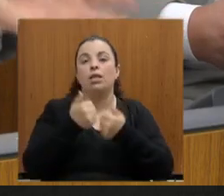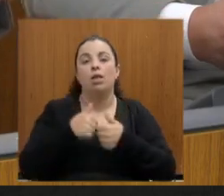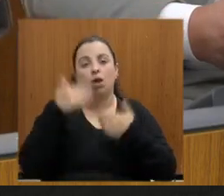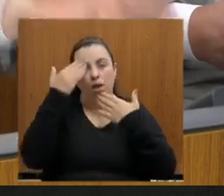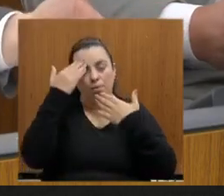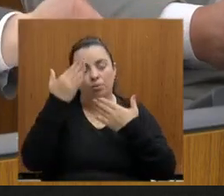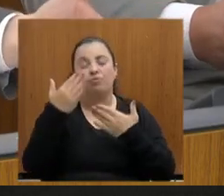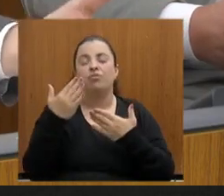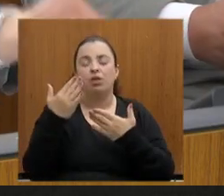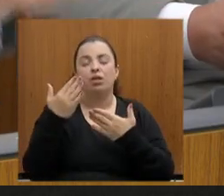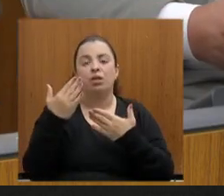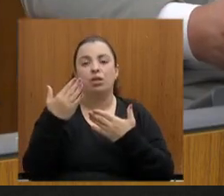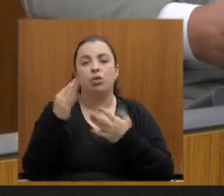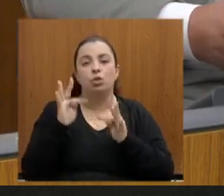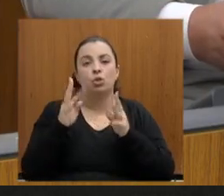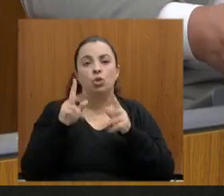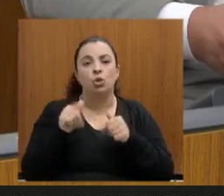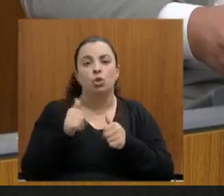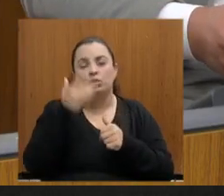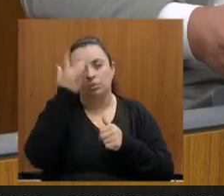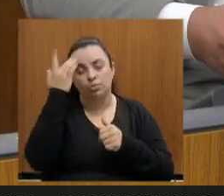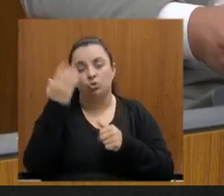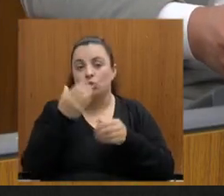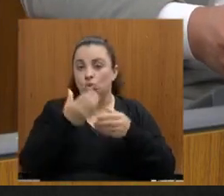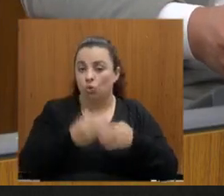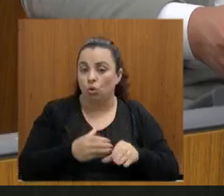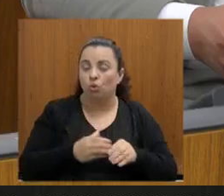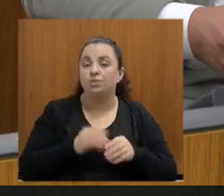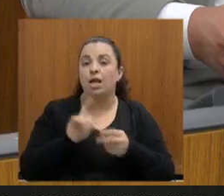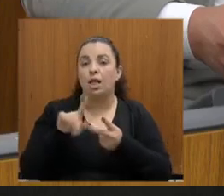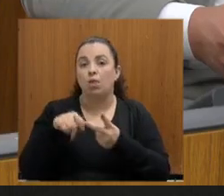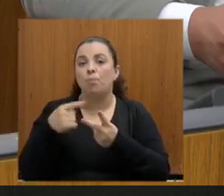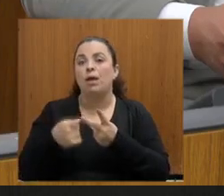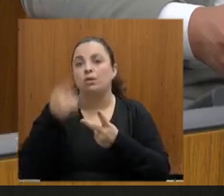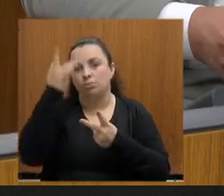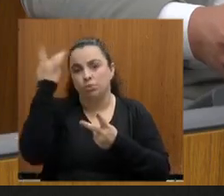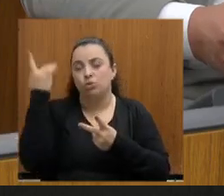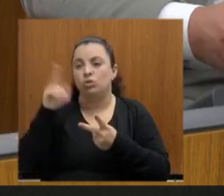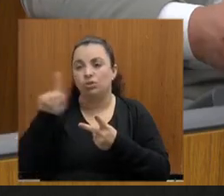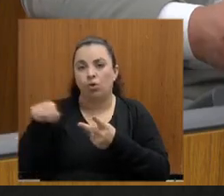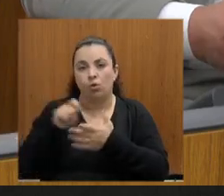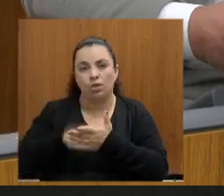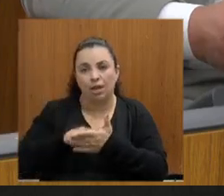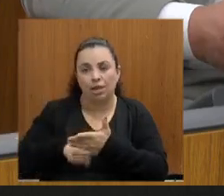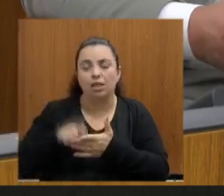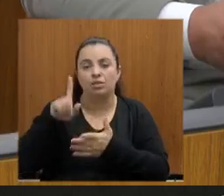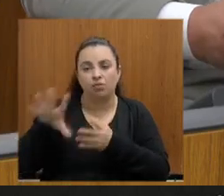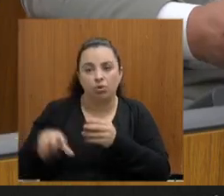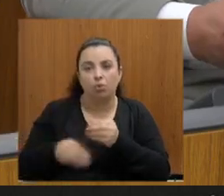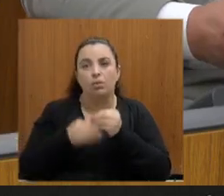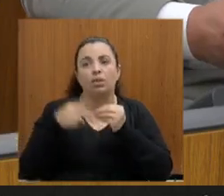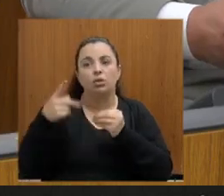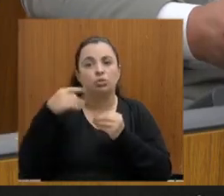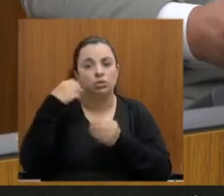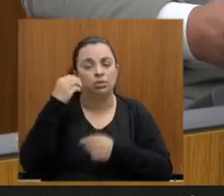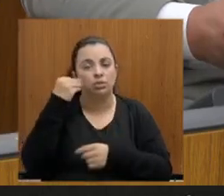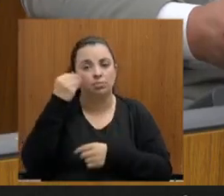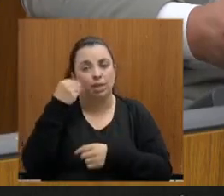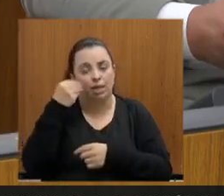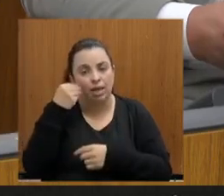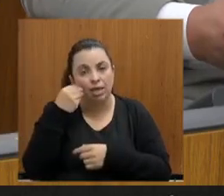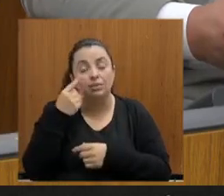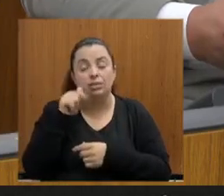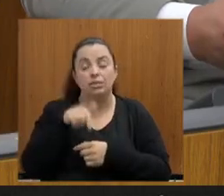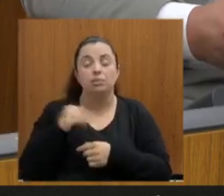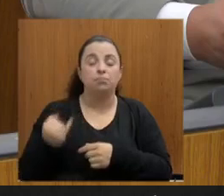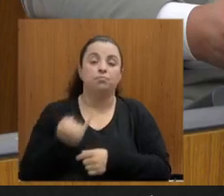na Cemig os concursados e todos aqueles que vieram complementar é trazendo a sua experiência de outras empresas e isso